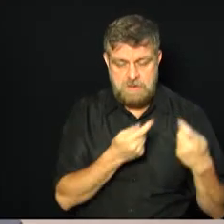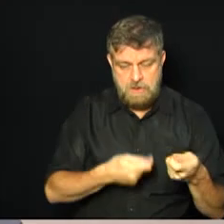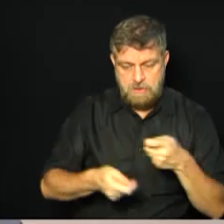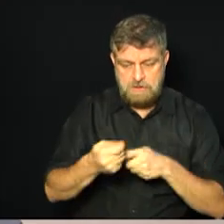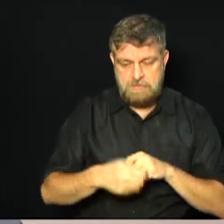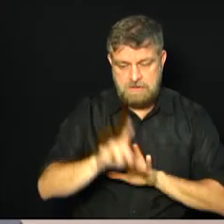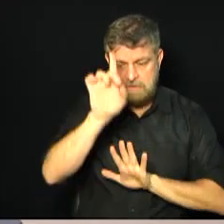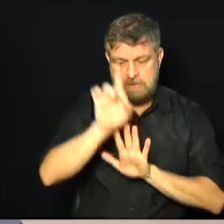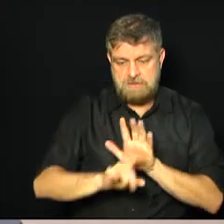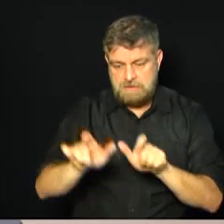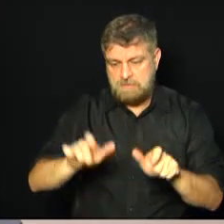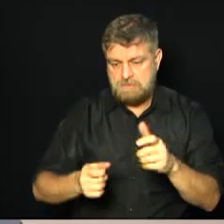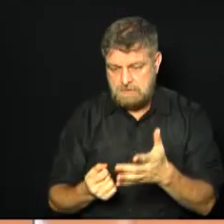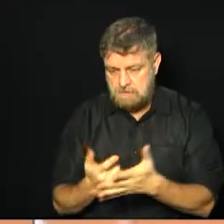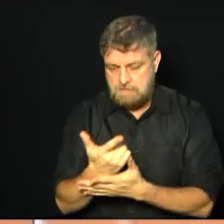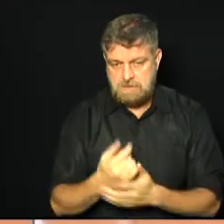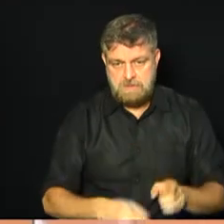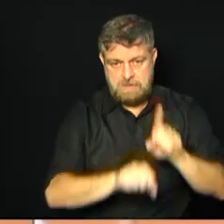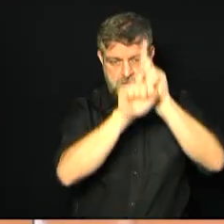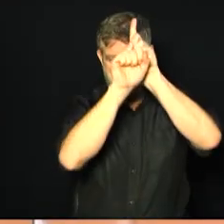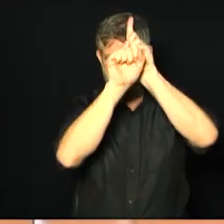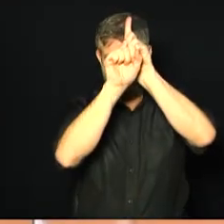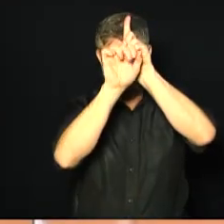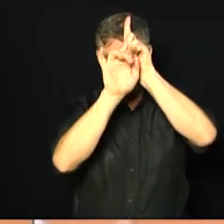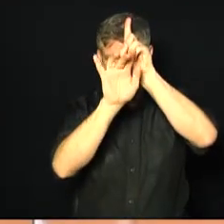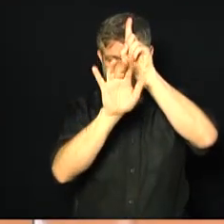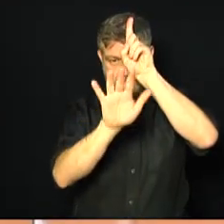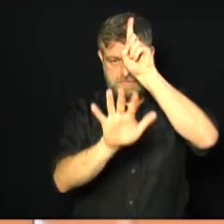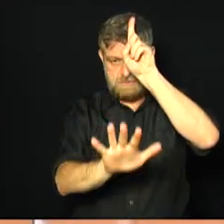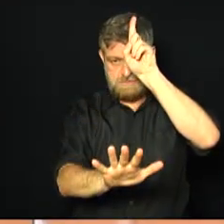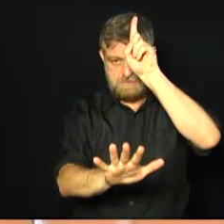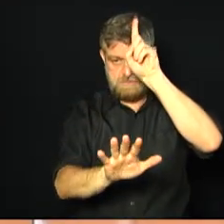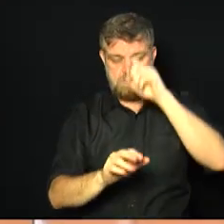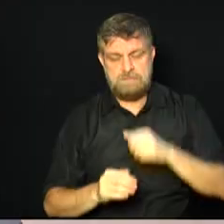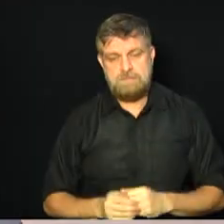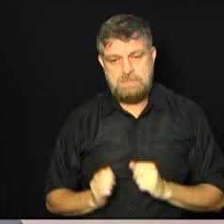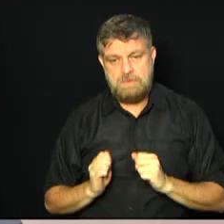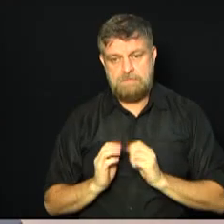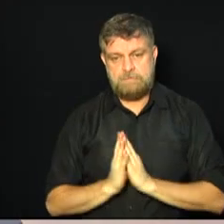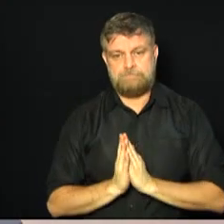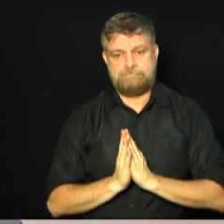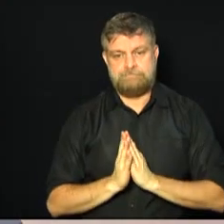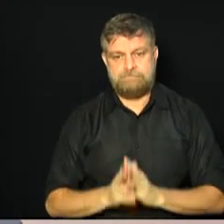do Consumidor. Que Deus continue nos abençoando. Amém.